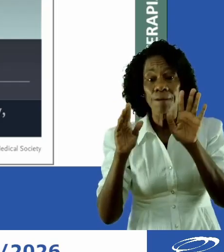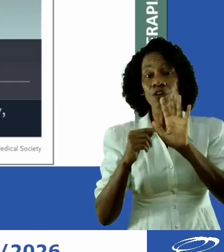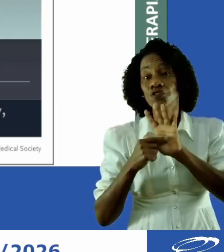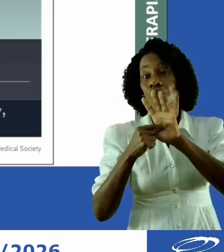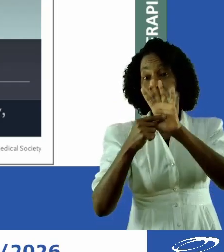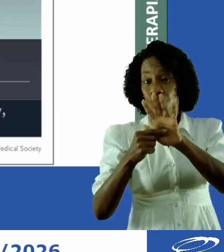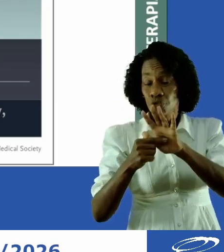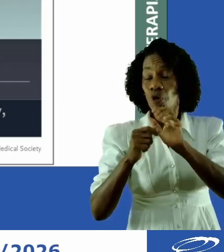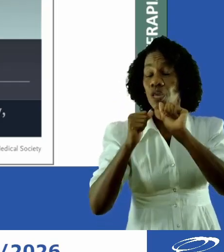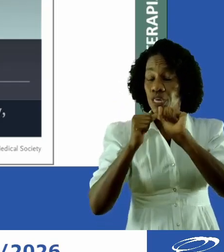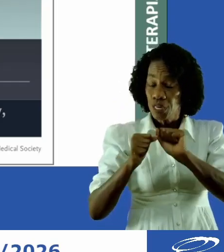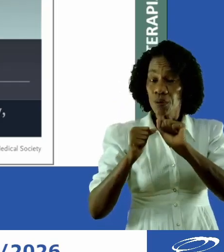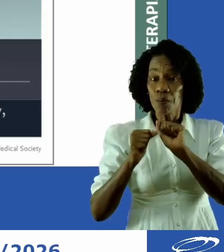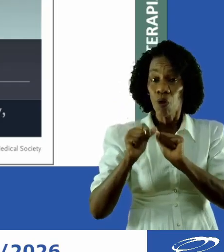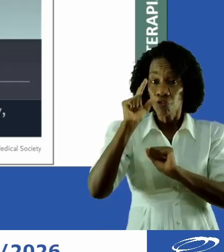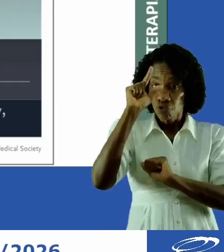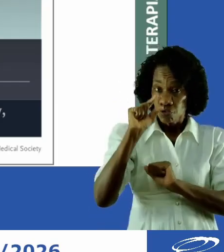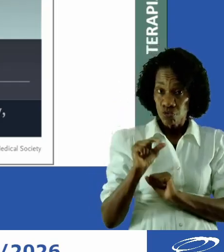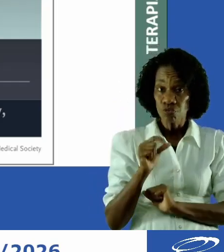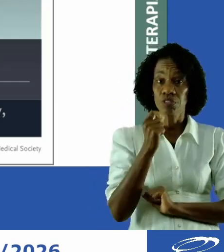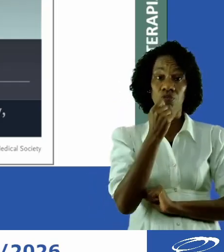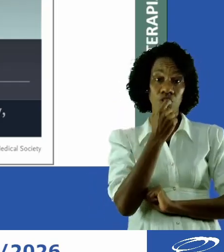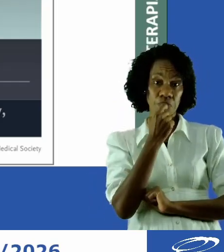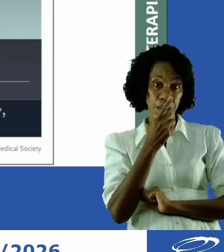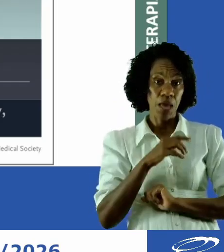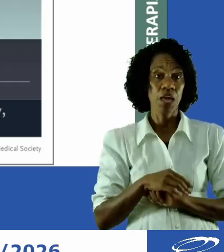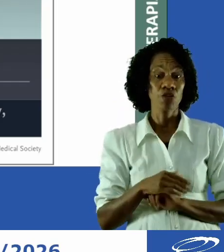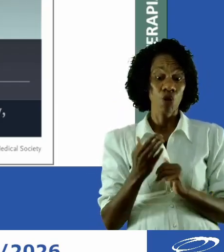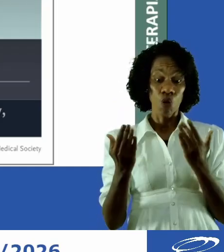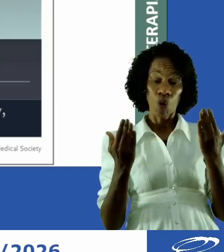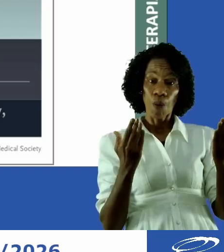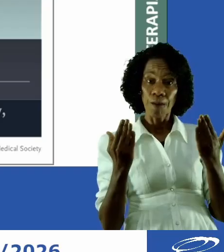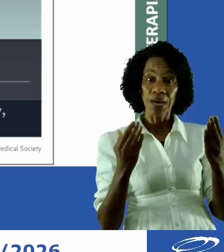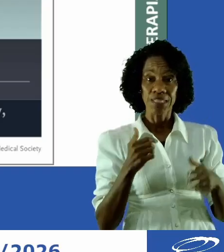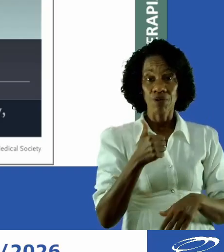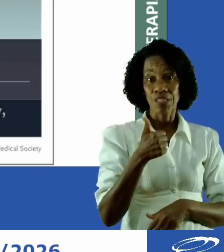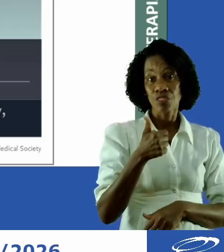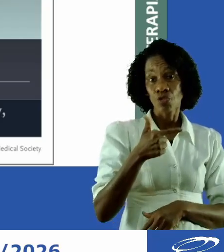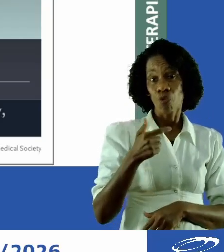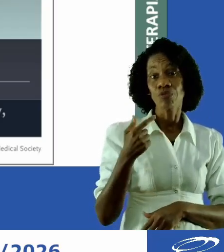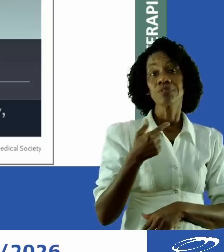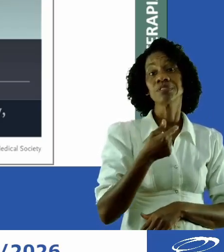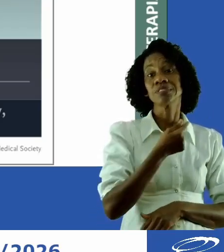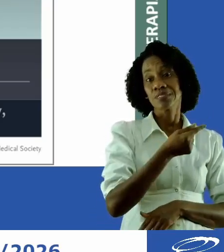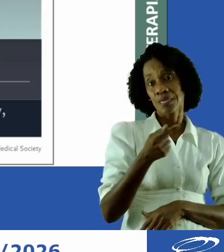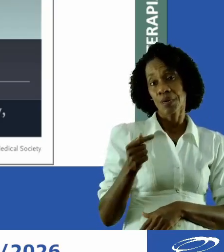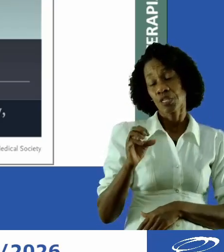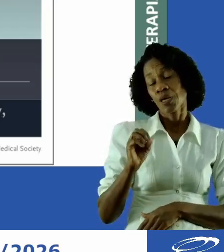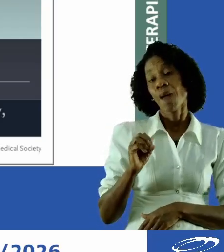tratamento, menos tempo de antibiótico, em comparação a 12 semanas, é pior, ou